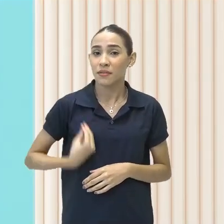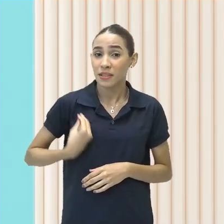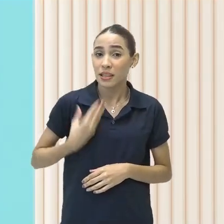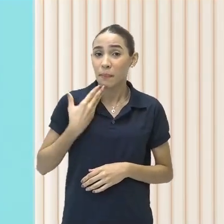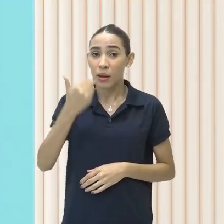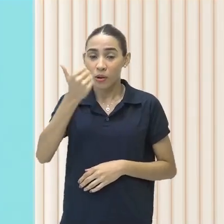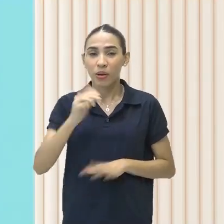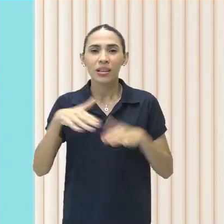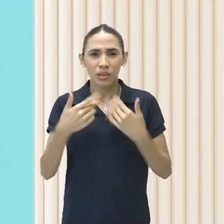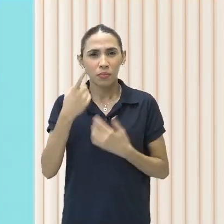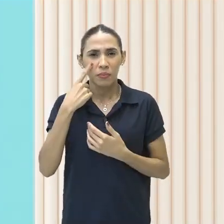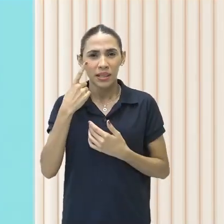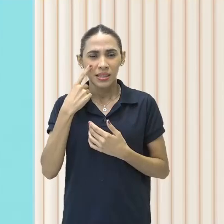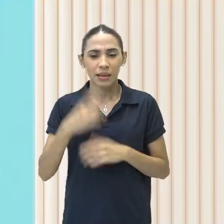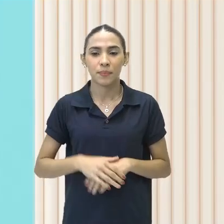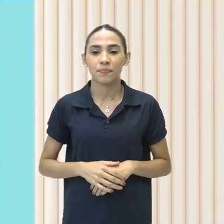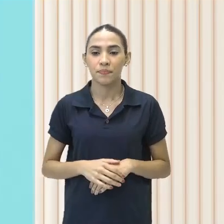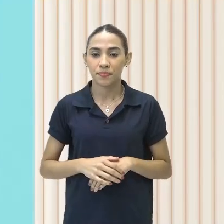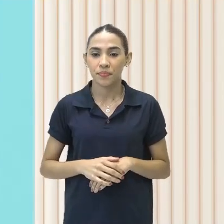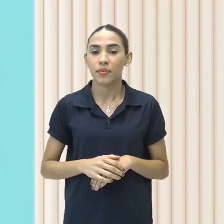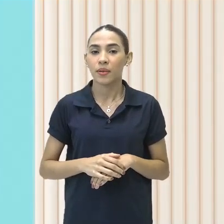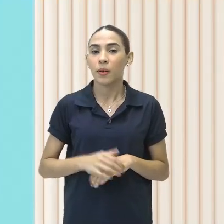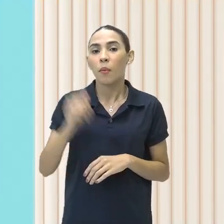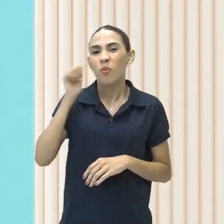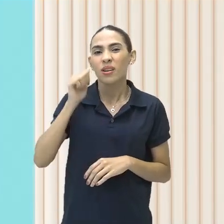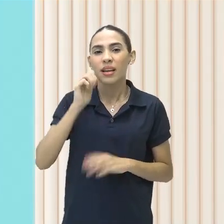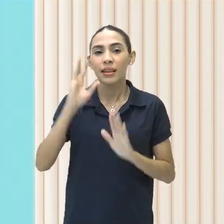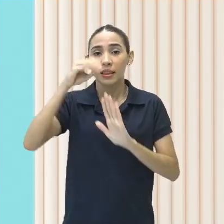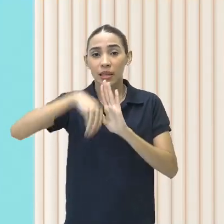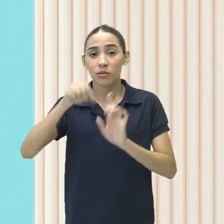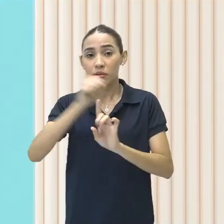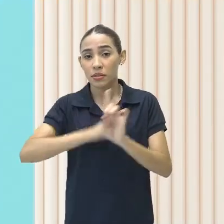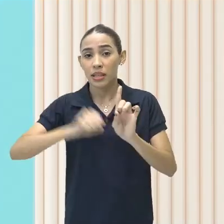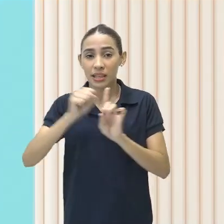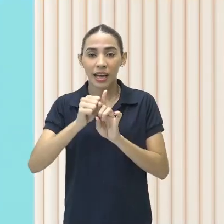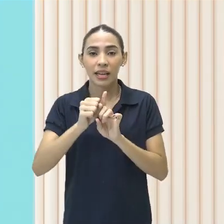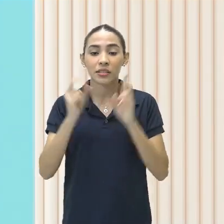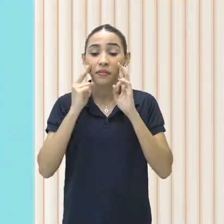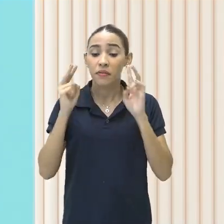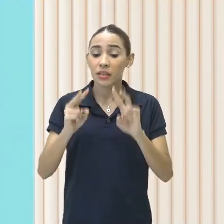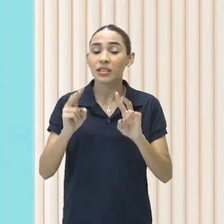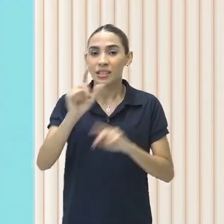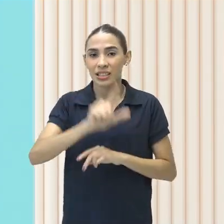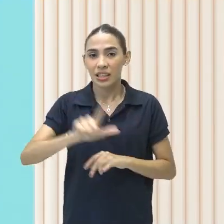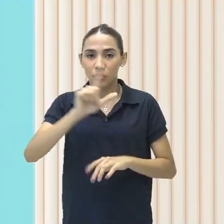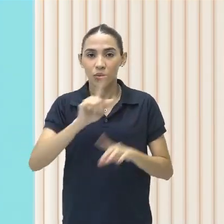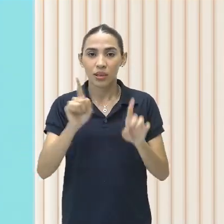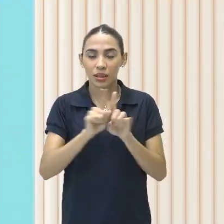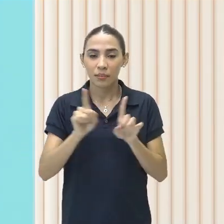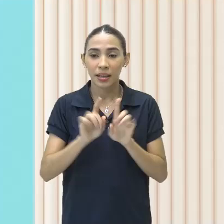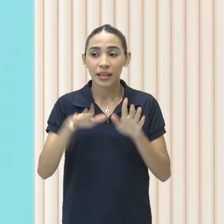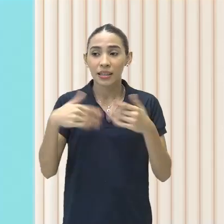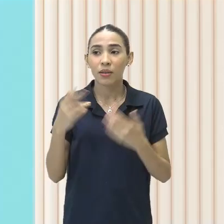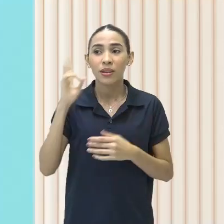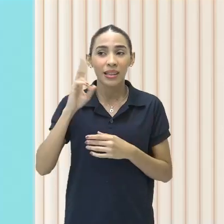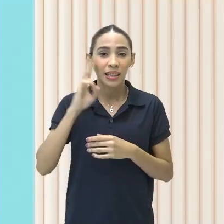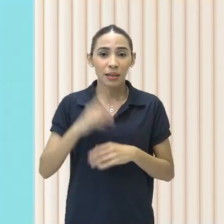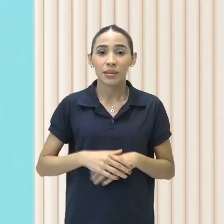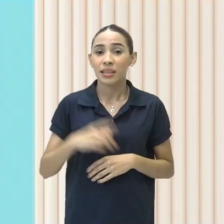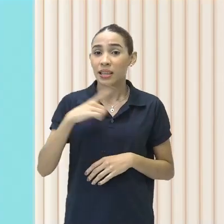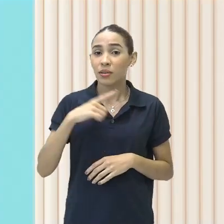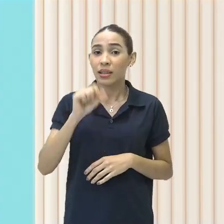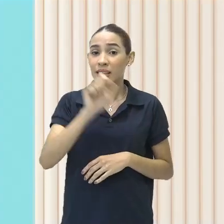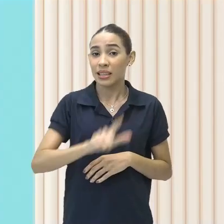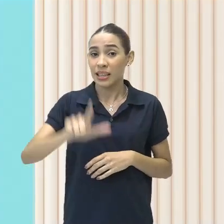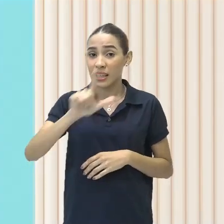é essa questão da mulher dentro da sociedade, como ela é vista dentro da literatura também? Lembre-se que a gente está falando de